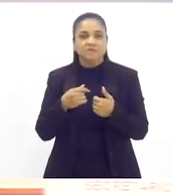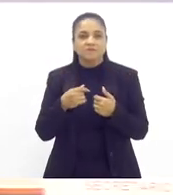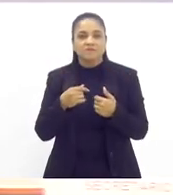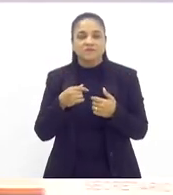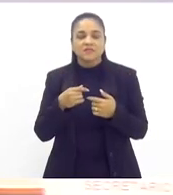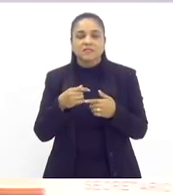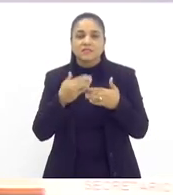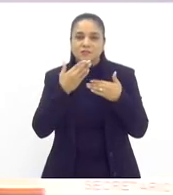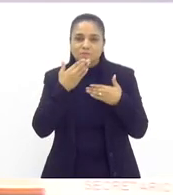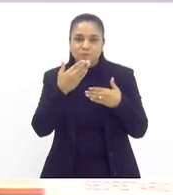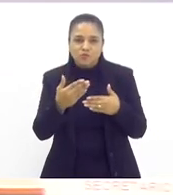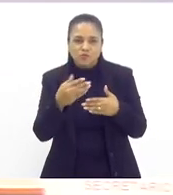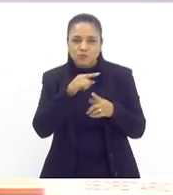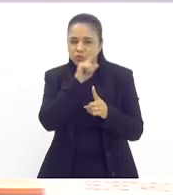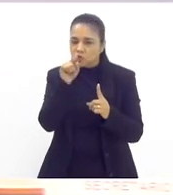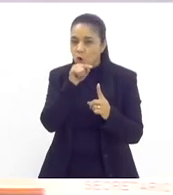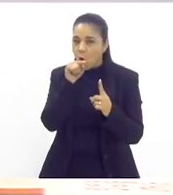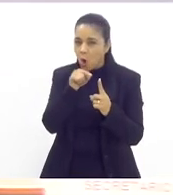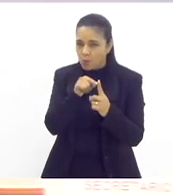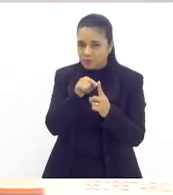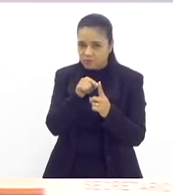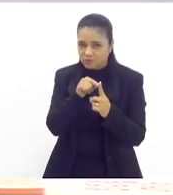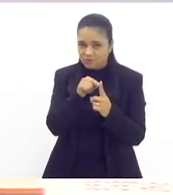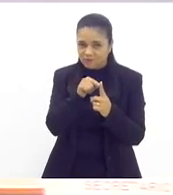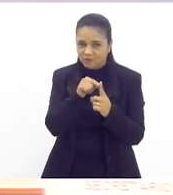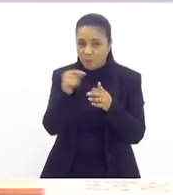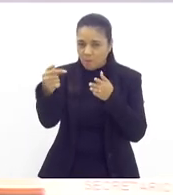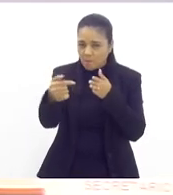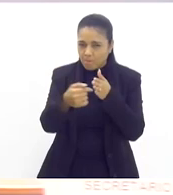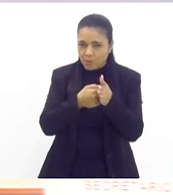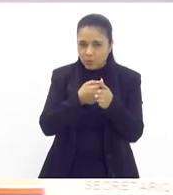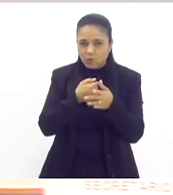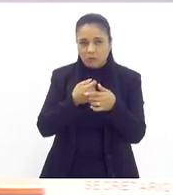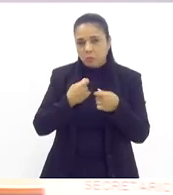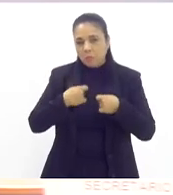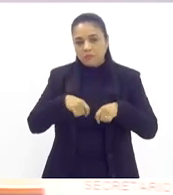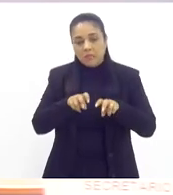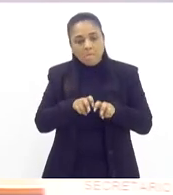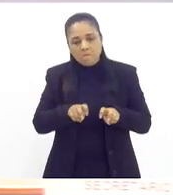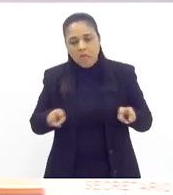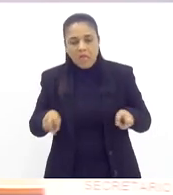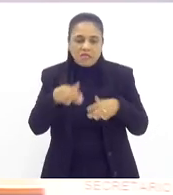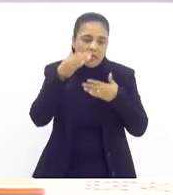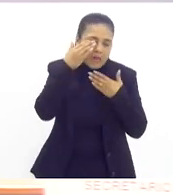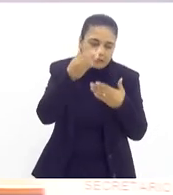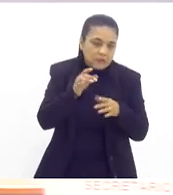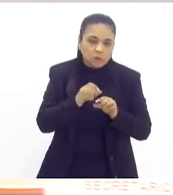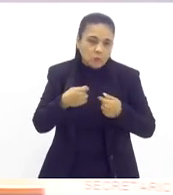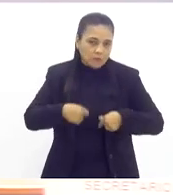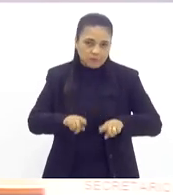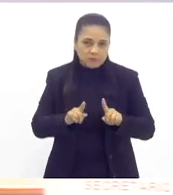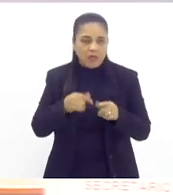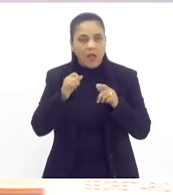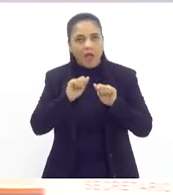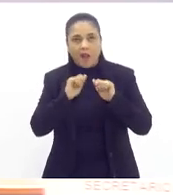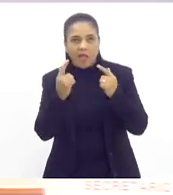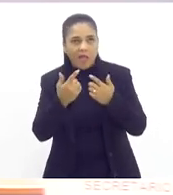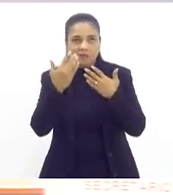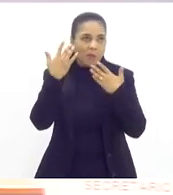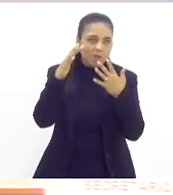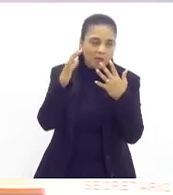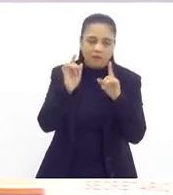bem, bem objetivo, né? Não precisa citar a mesa, não, agradecer, papá, alerge, parabéns, não, vamos